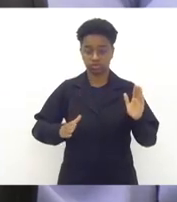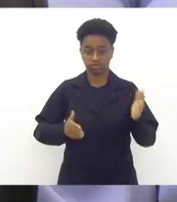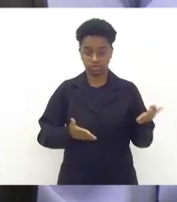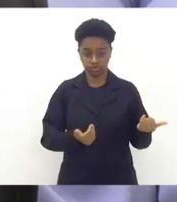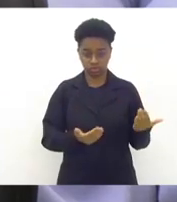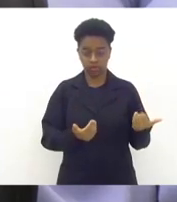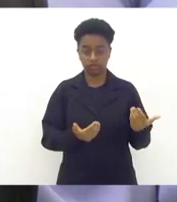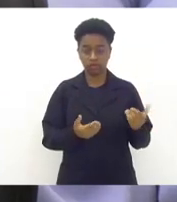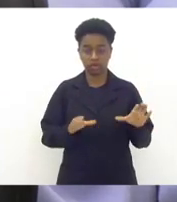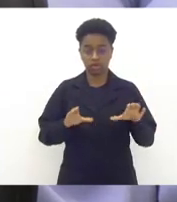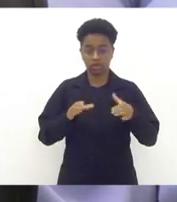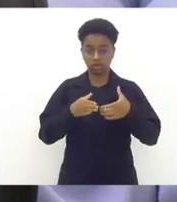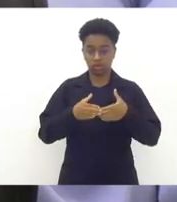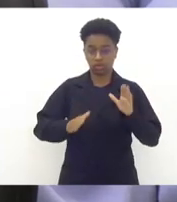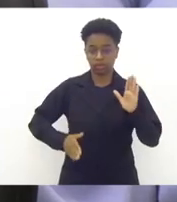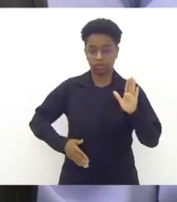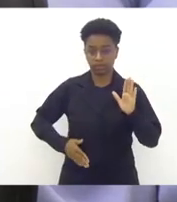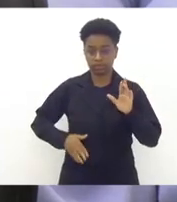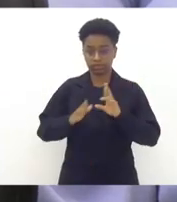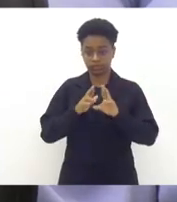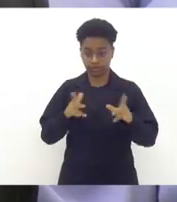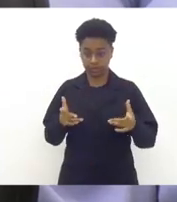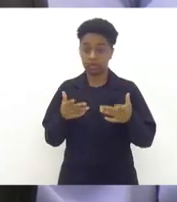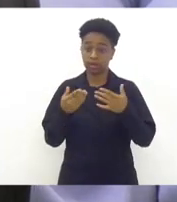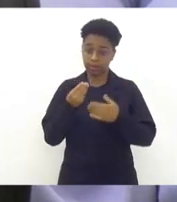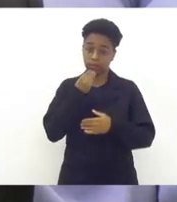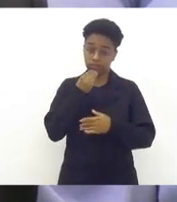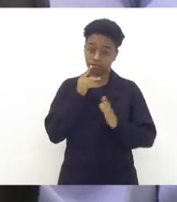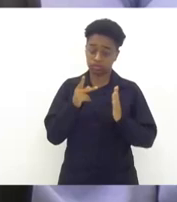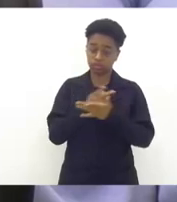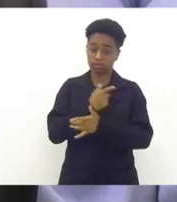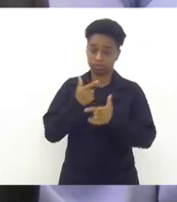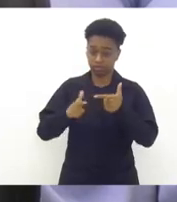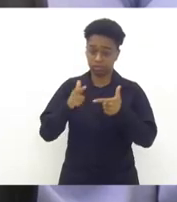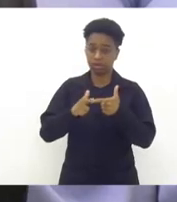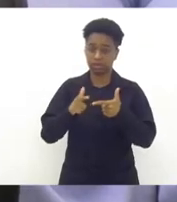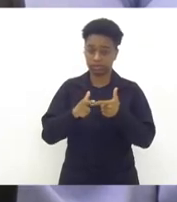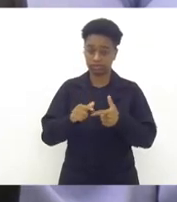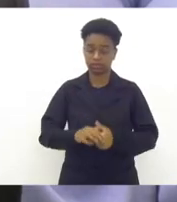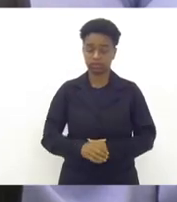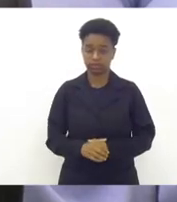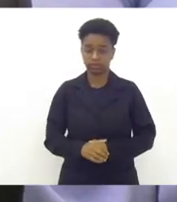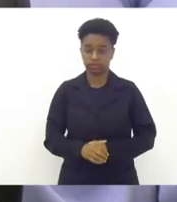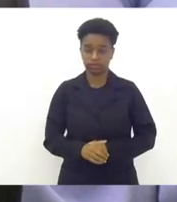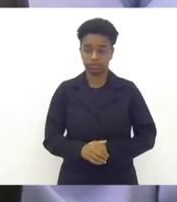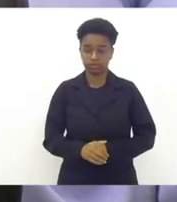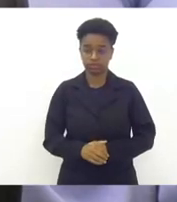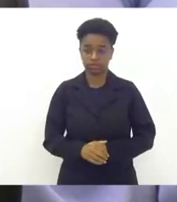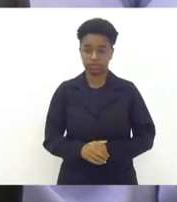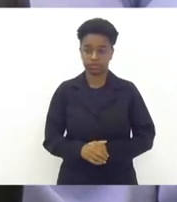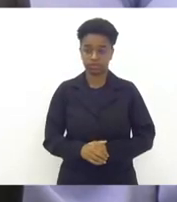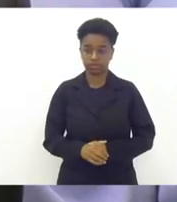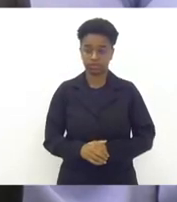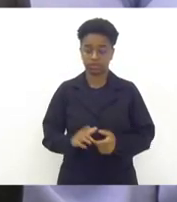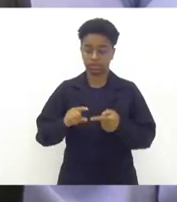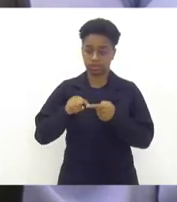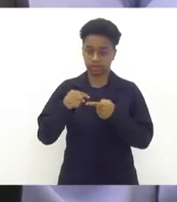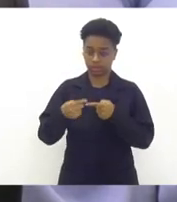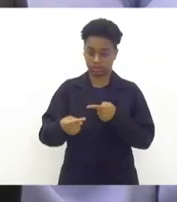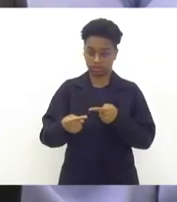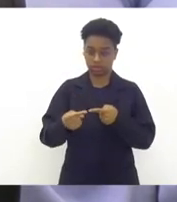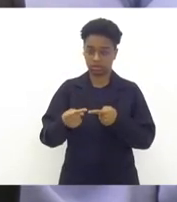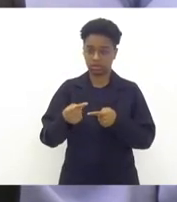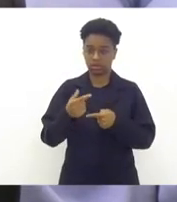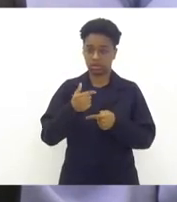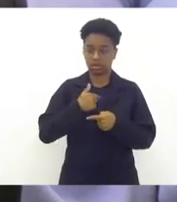todos nós juntos no Porquinho, podendo dar até qualquer complicação e eu ali no meio. Eu sei que depois eu saí para falar